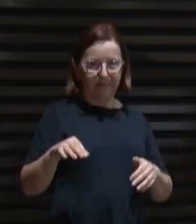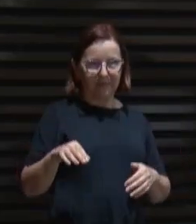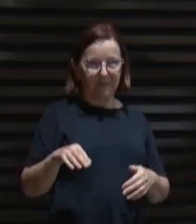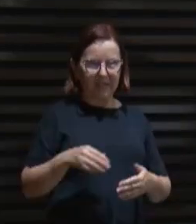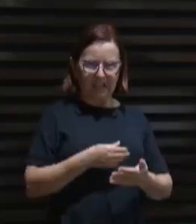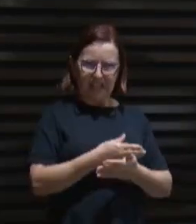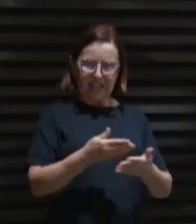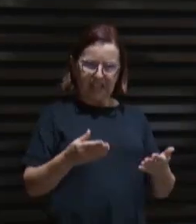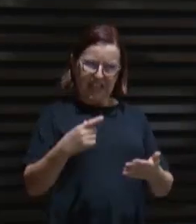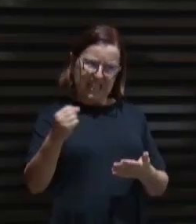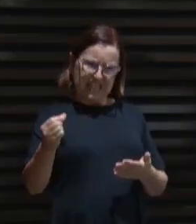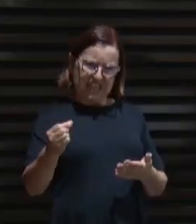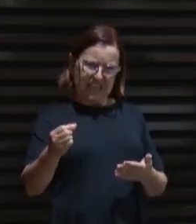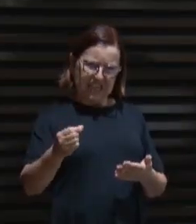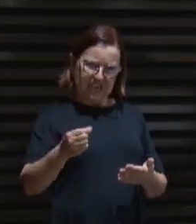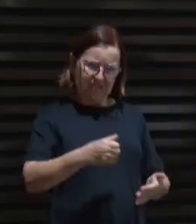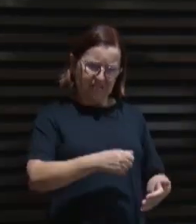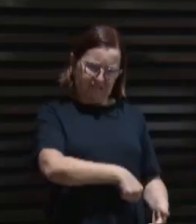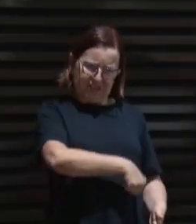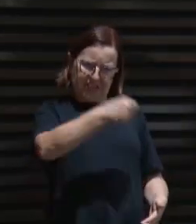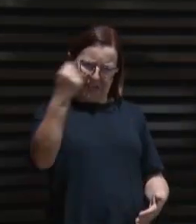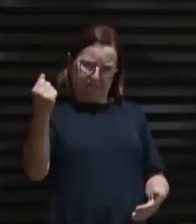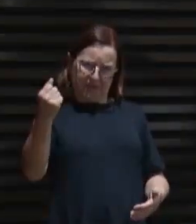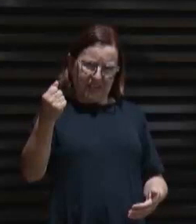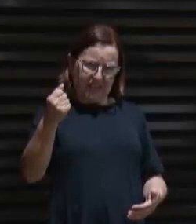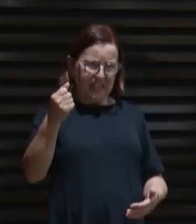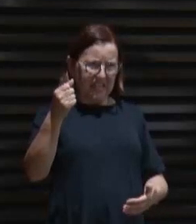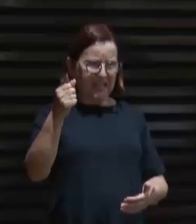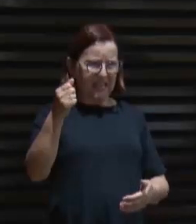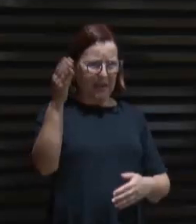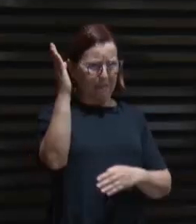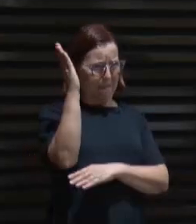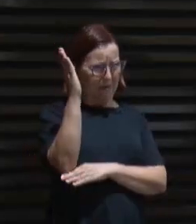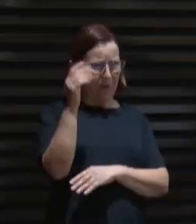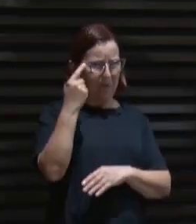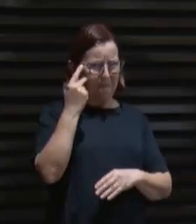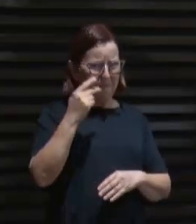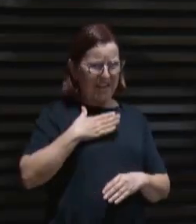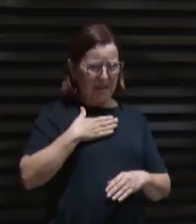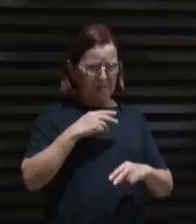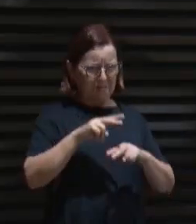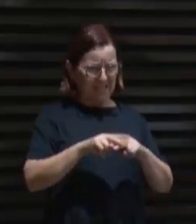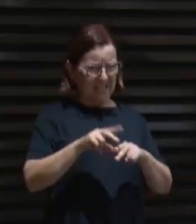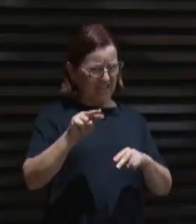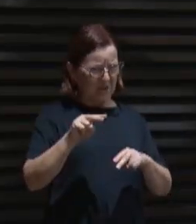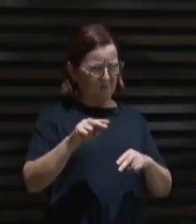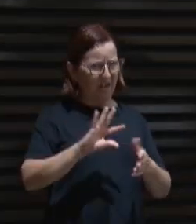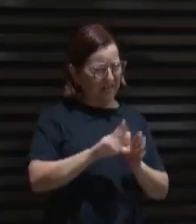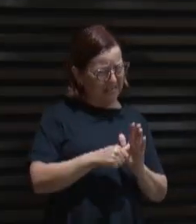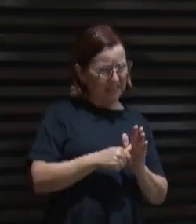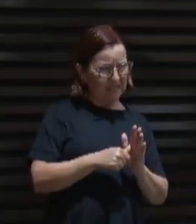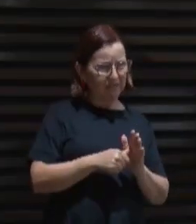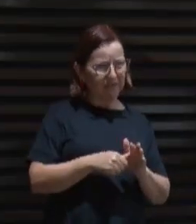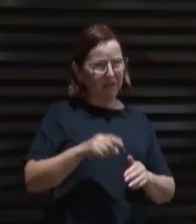com espadas e porretes para prender-me, como a um salteador? Todos os